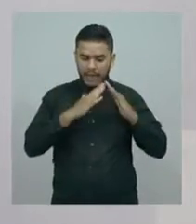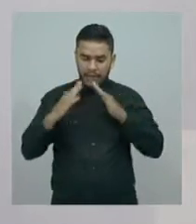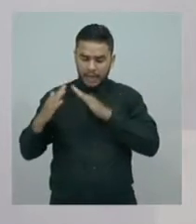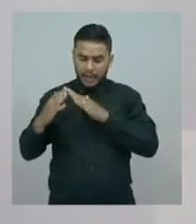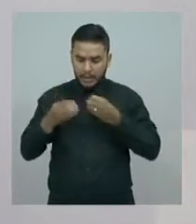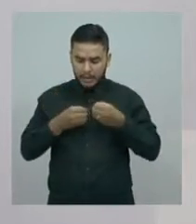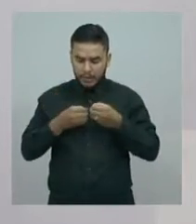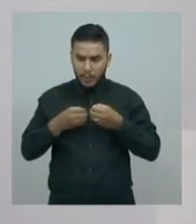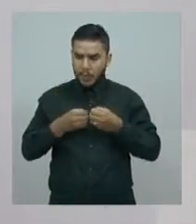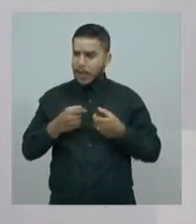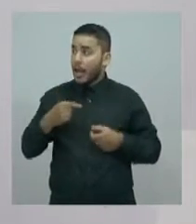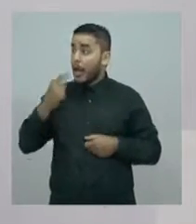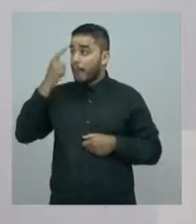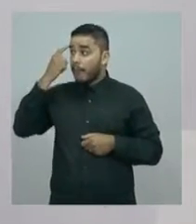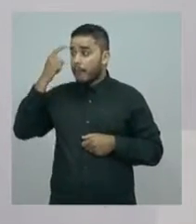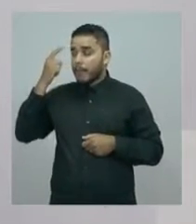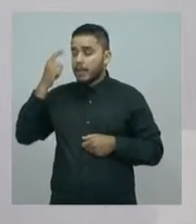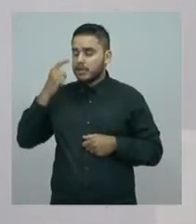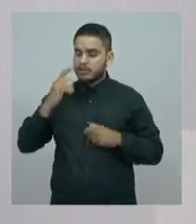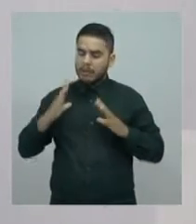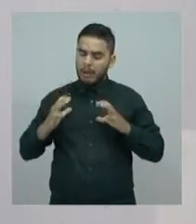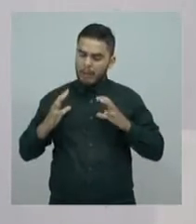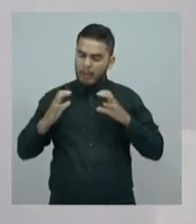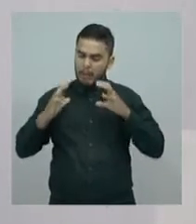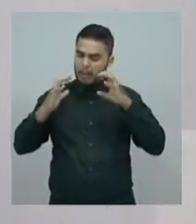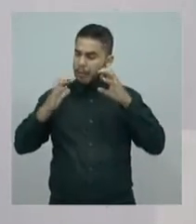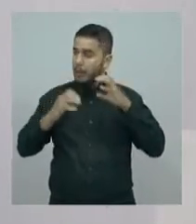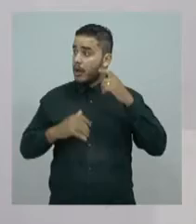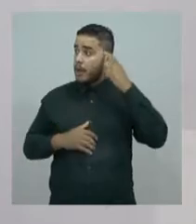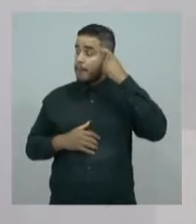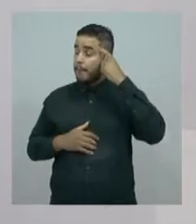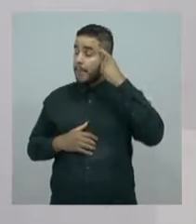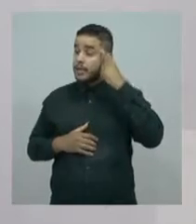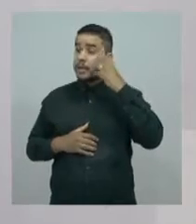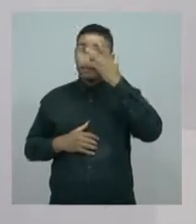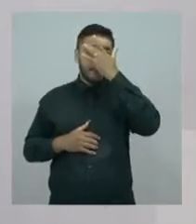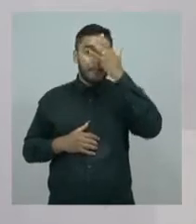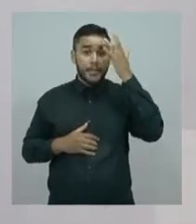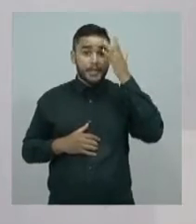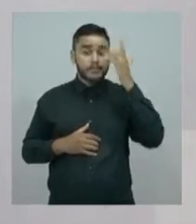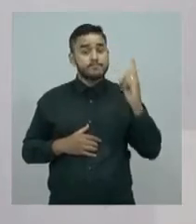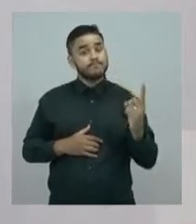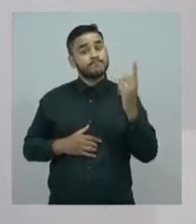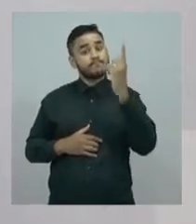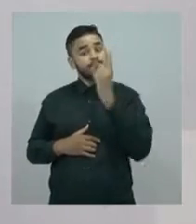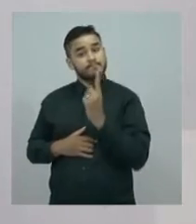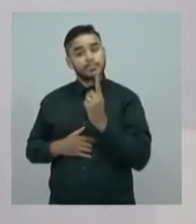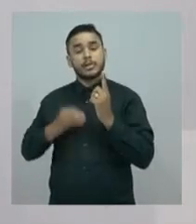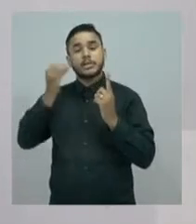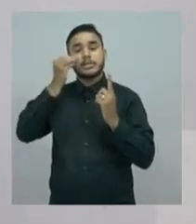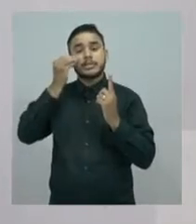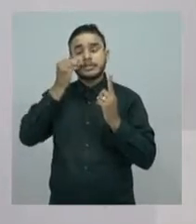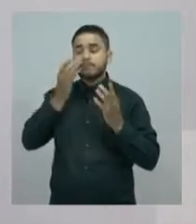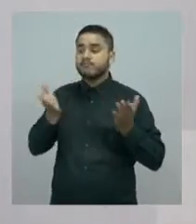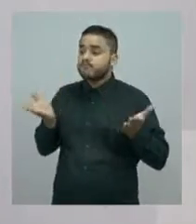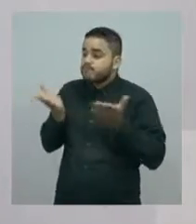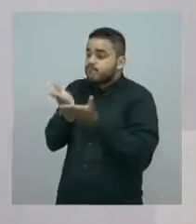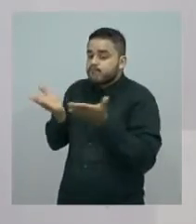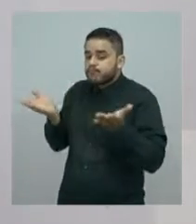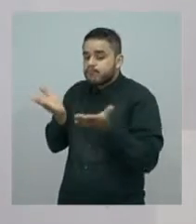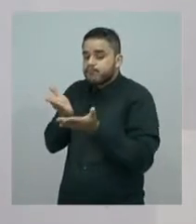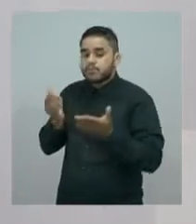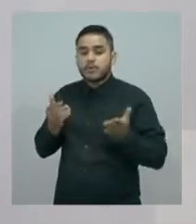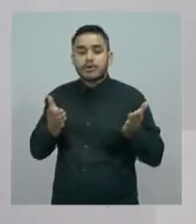aquele conflito, transformar aquele relacionamento, em que a partir dali as pessoas passem a